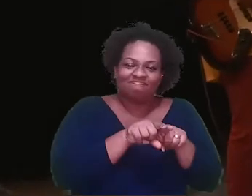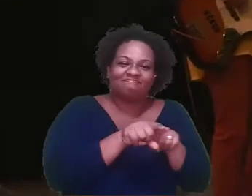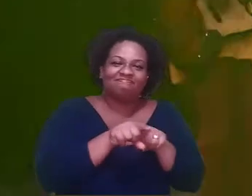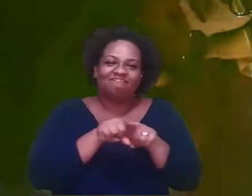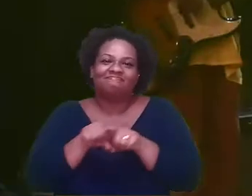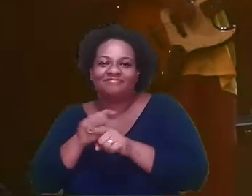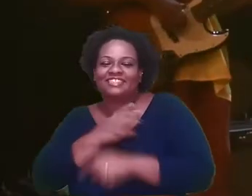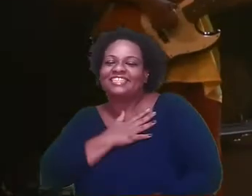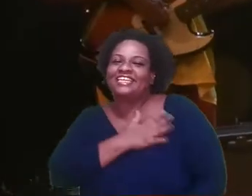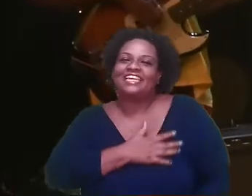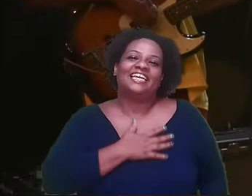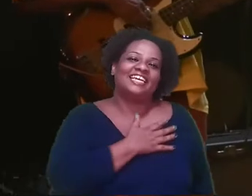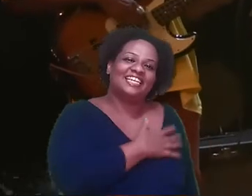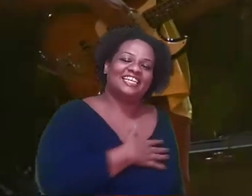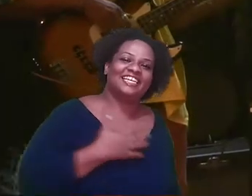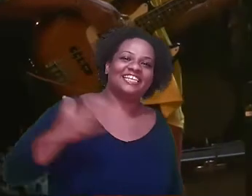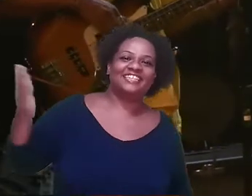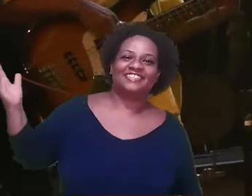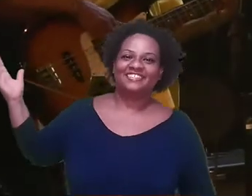Trago meu Ogã, Preto Ogã,